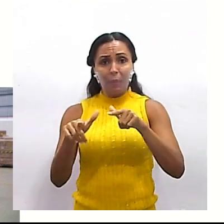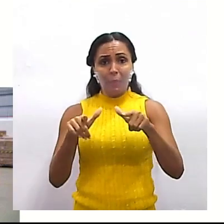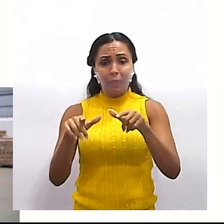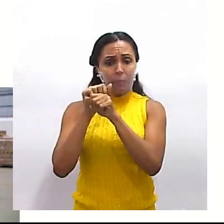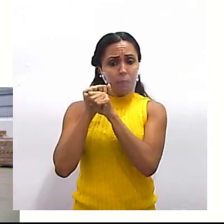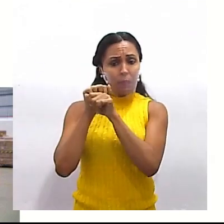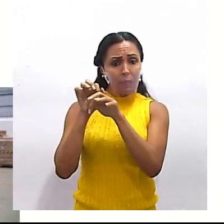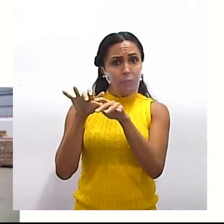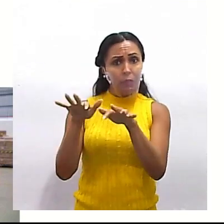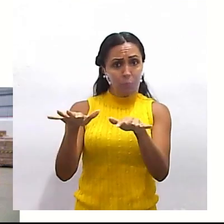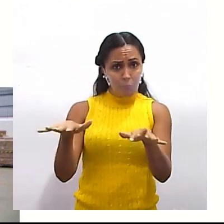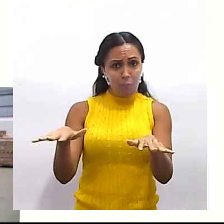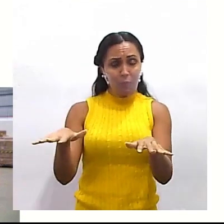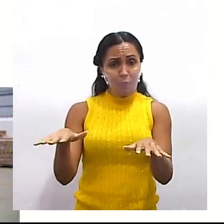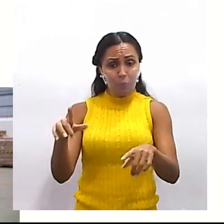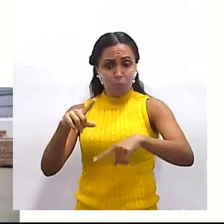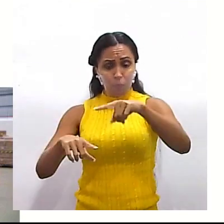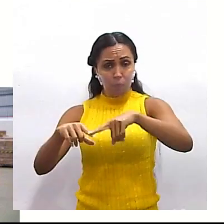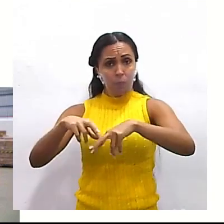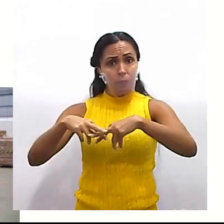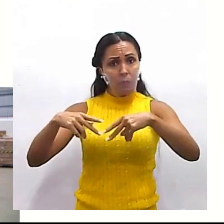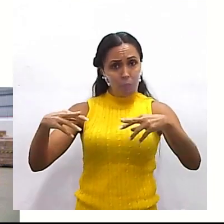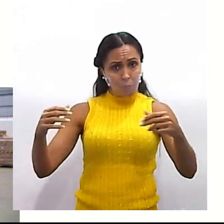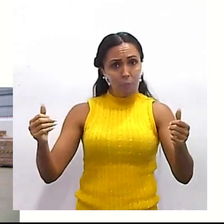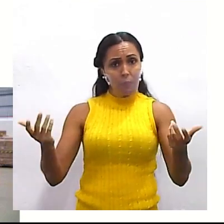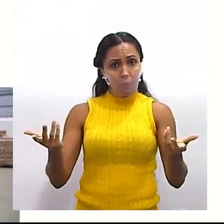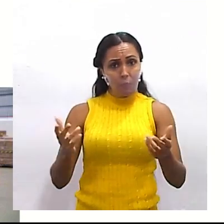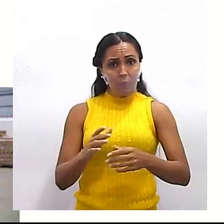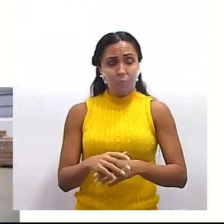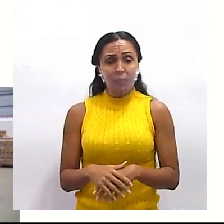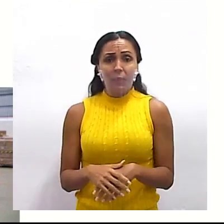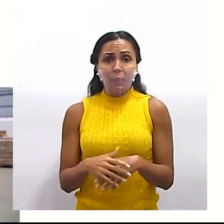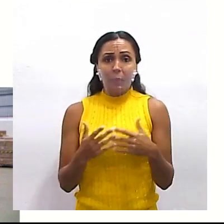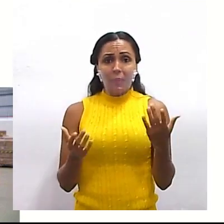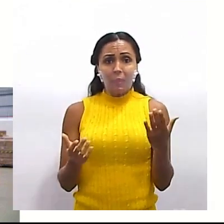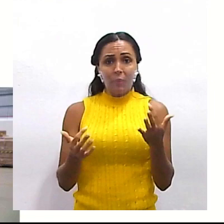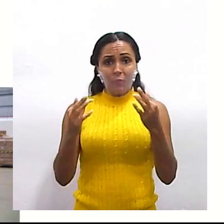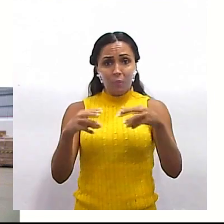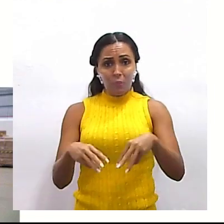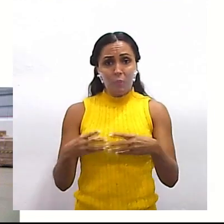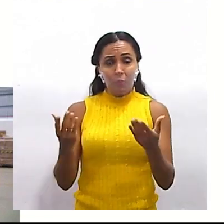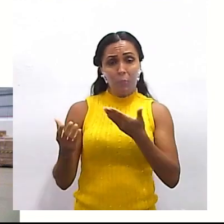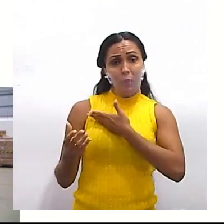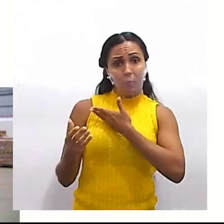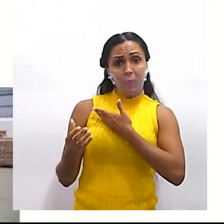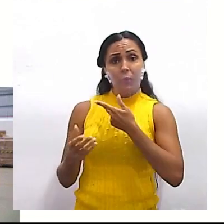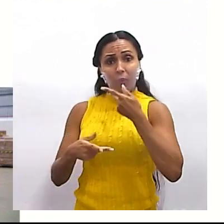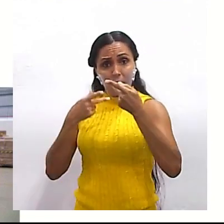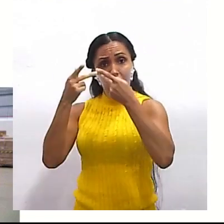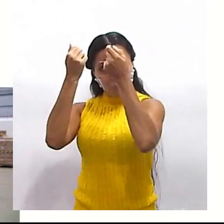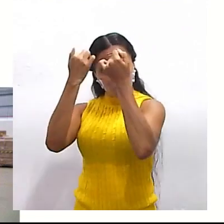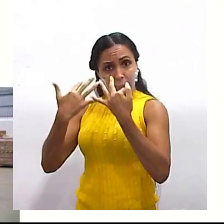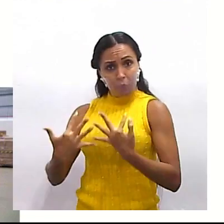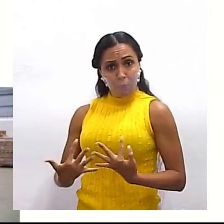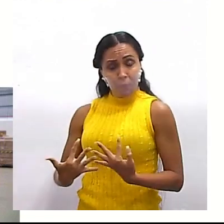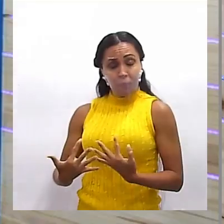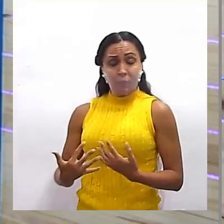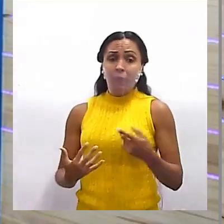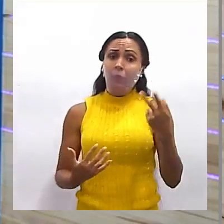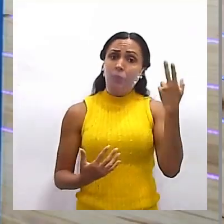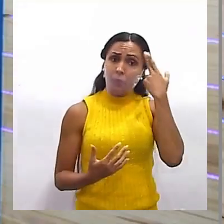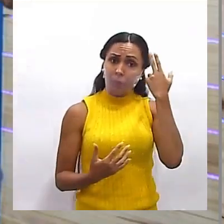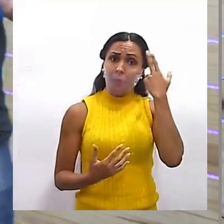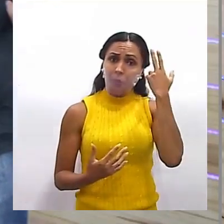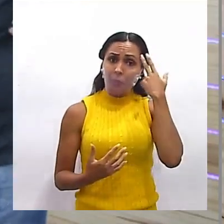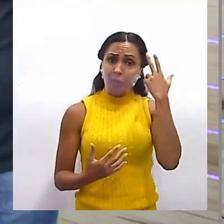distribuição de produtos de fornecedores para cliente final, como o amigo Tiago aqui falou, geralmente, como é